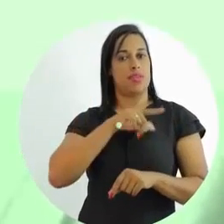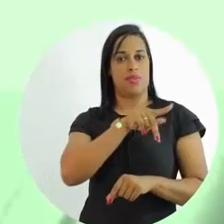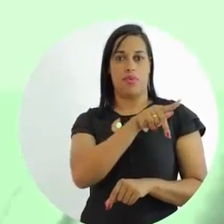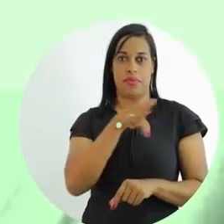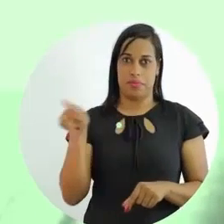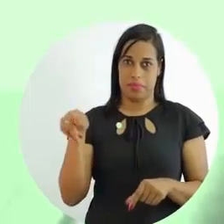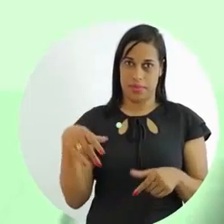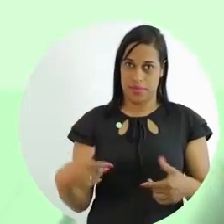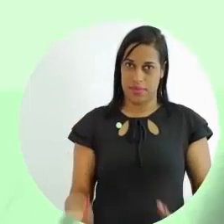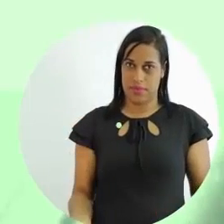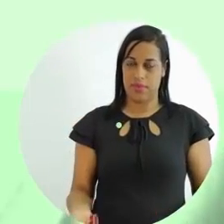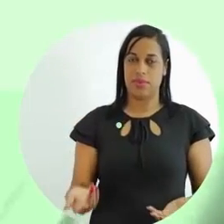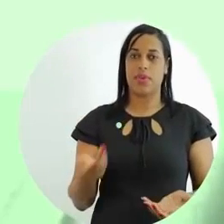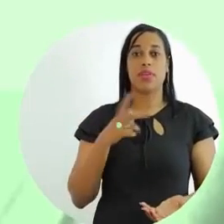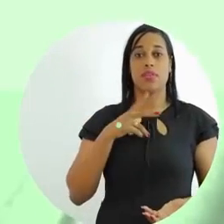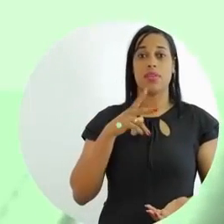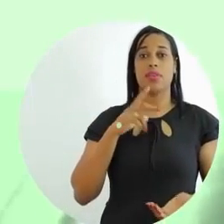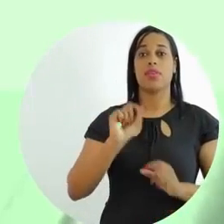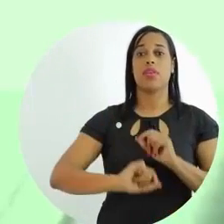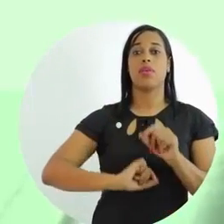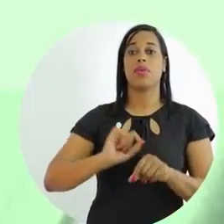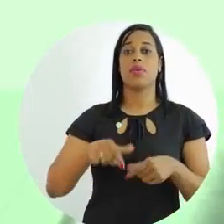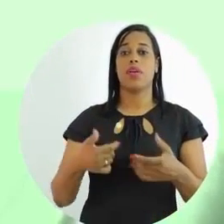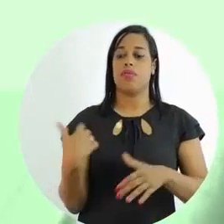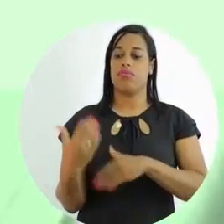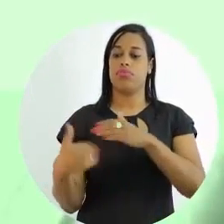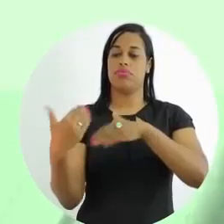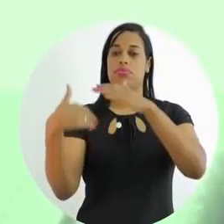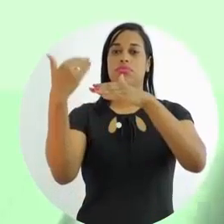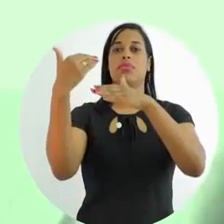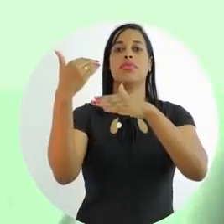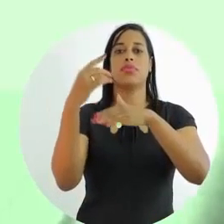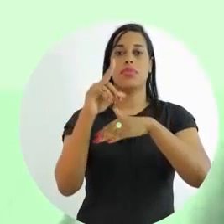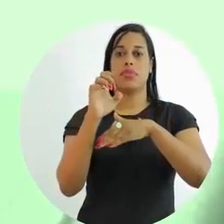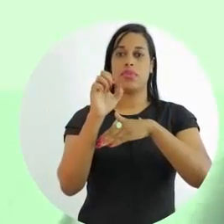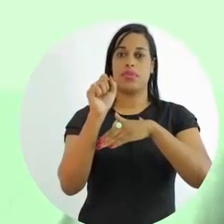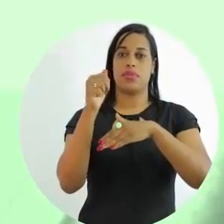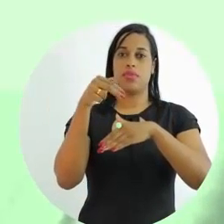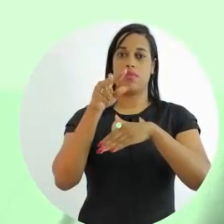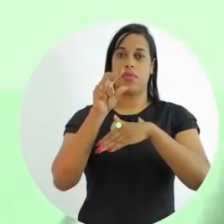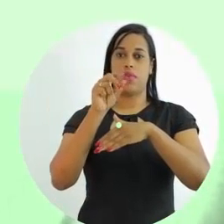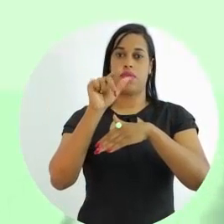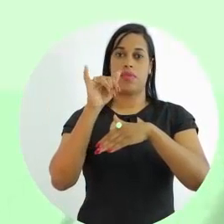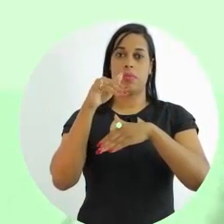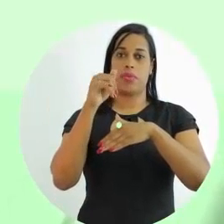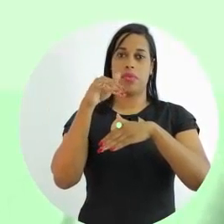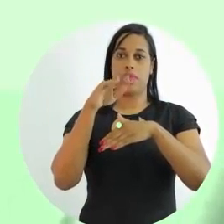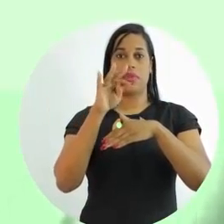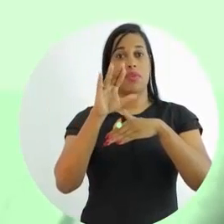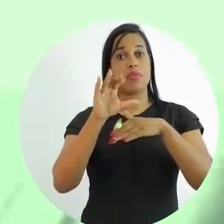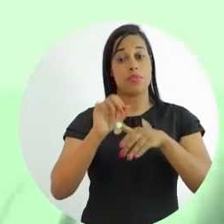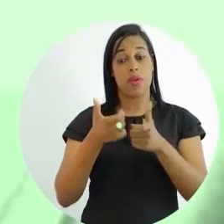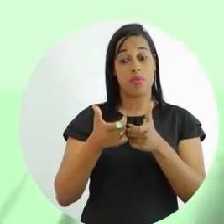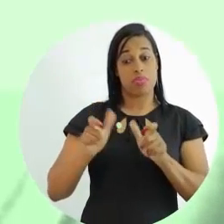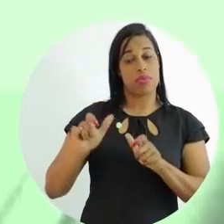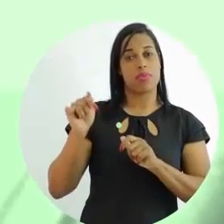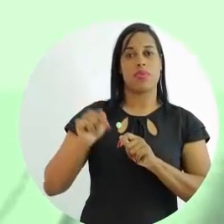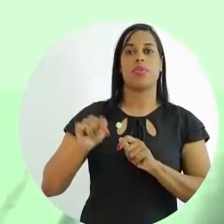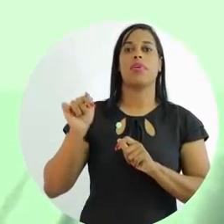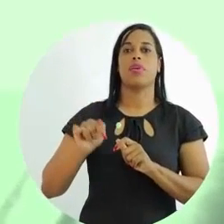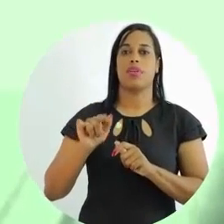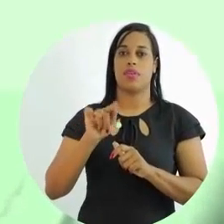presidente. E mais adiante a gente tem um período conhecido como desenvolvimentismo aqui no Brasil, onde tem o seu maior